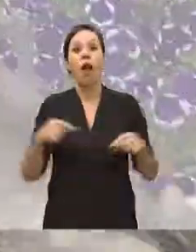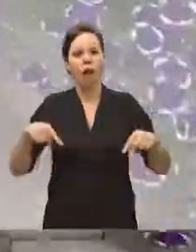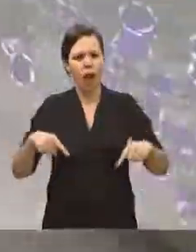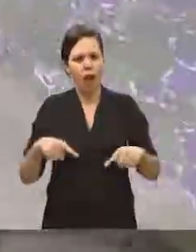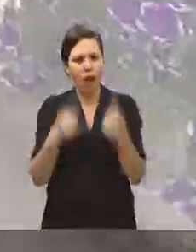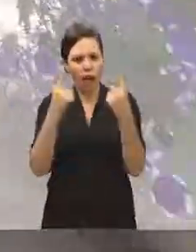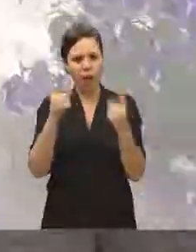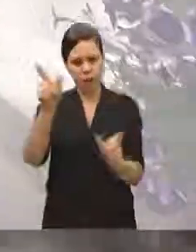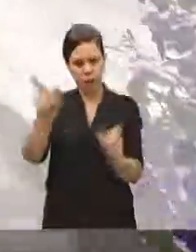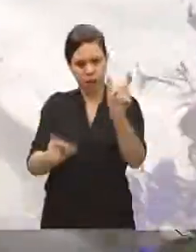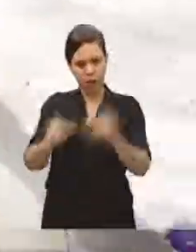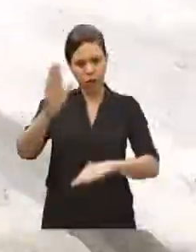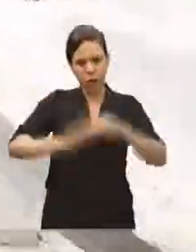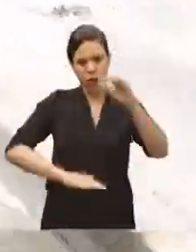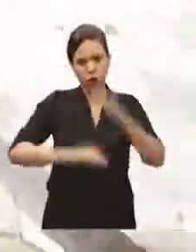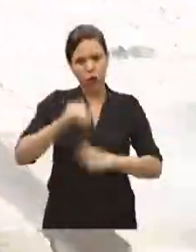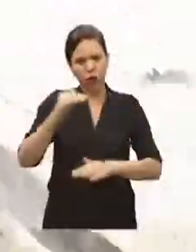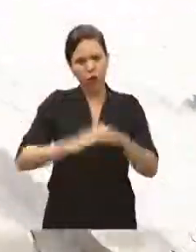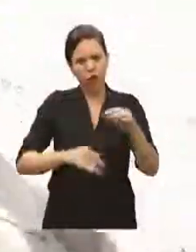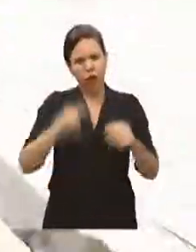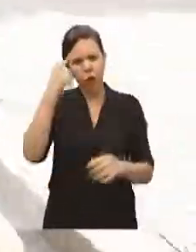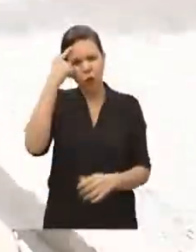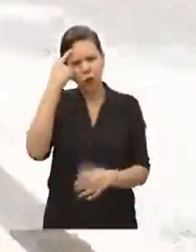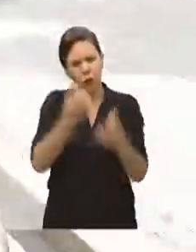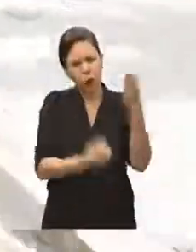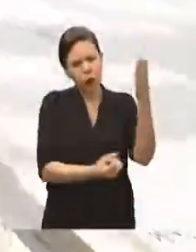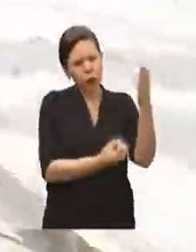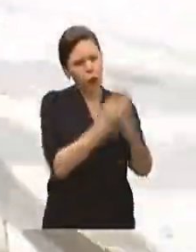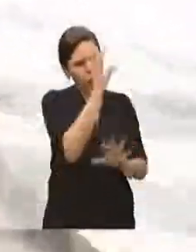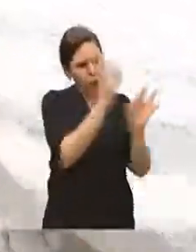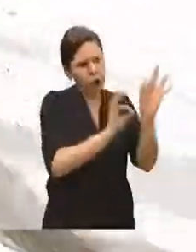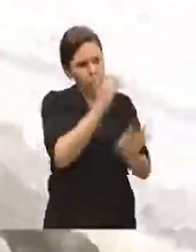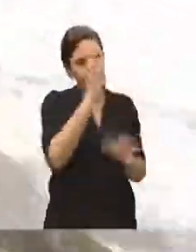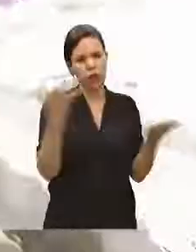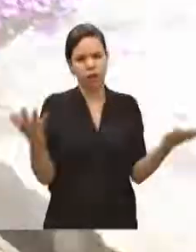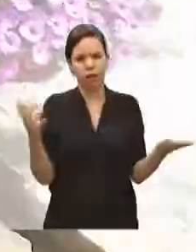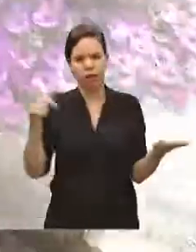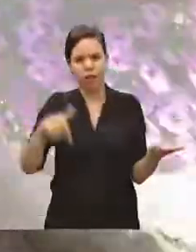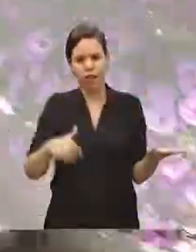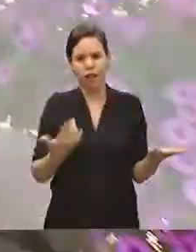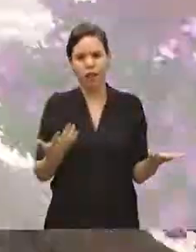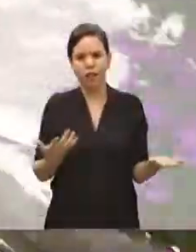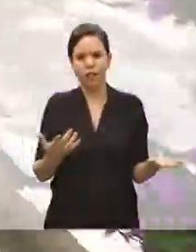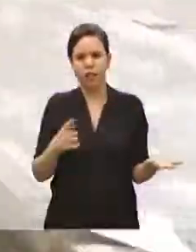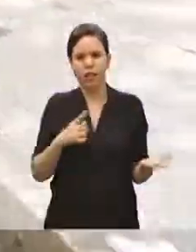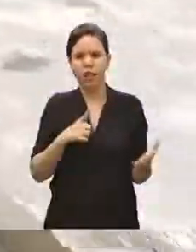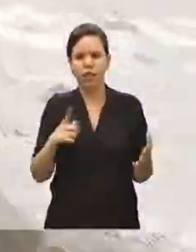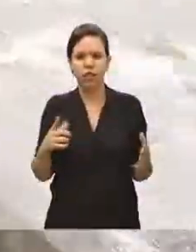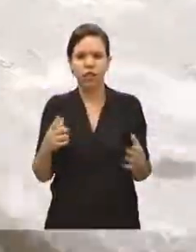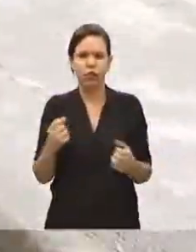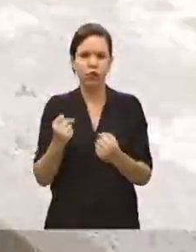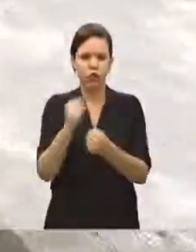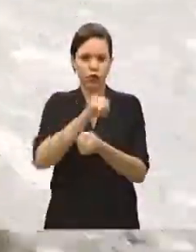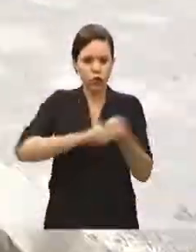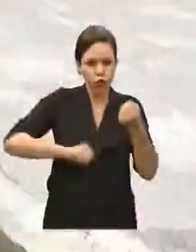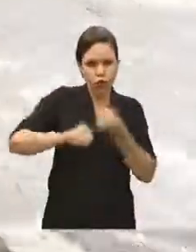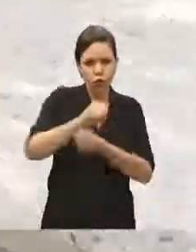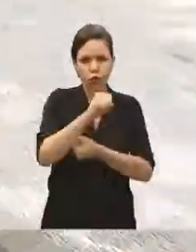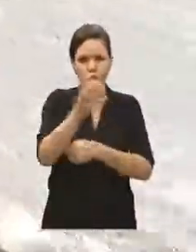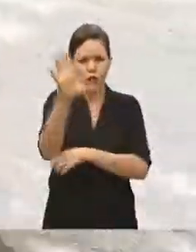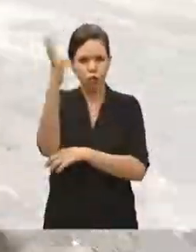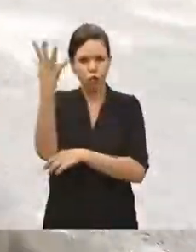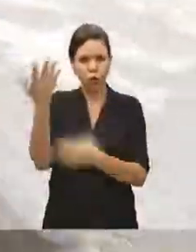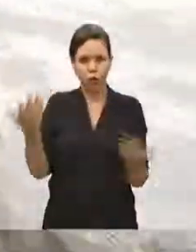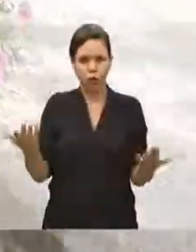O desafio para profissionais em soltar a criatividade em projetos com a pegada sustentável. O